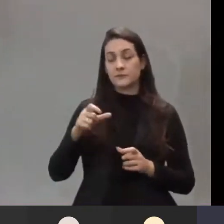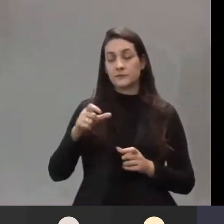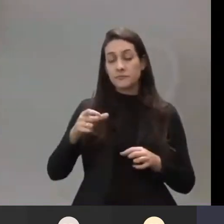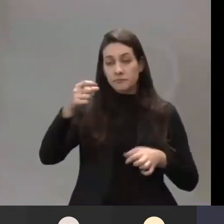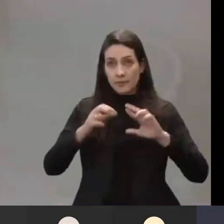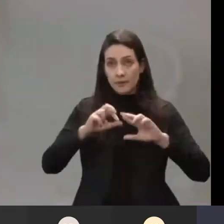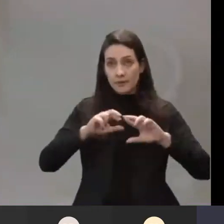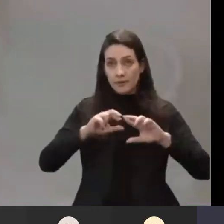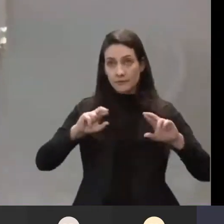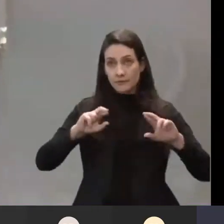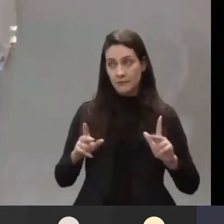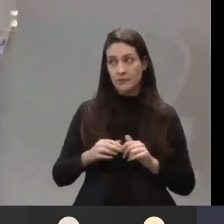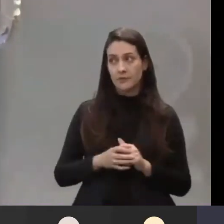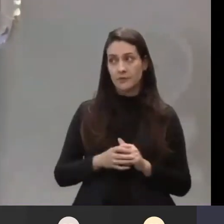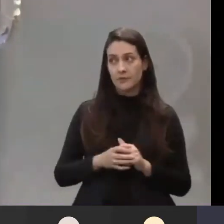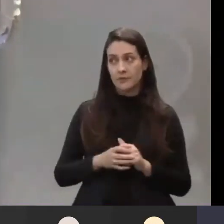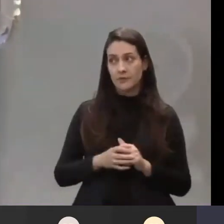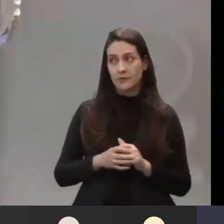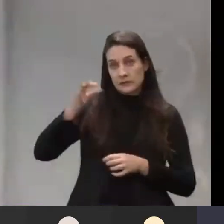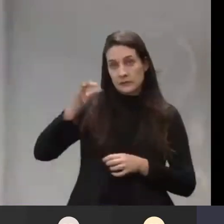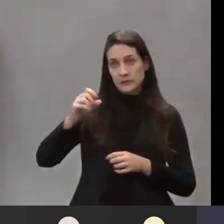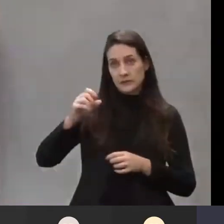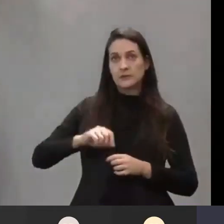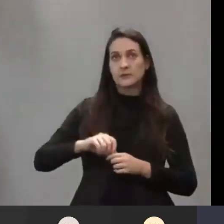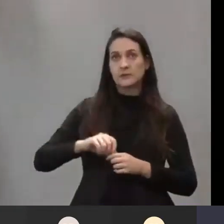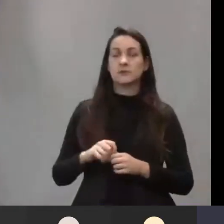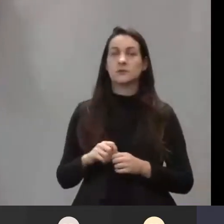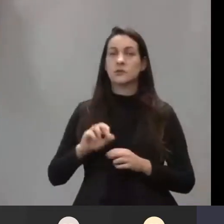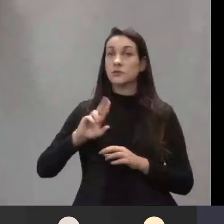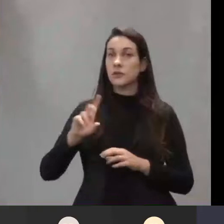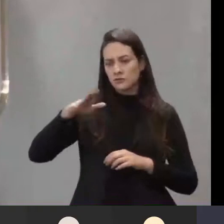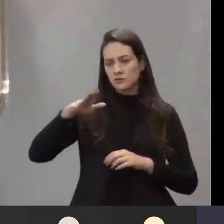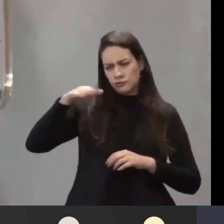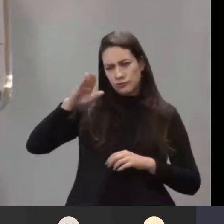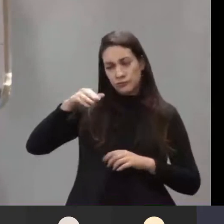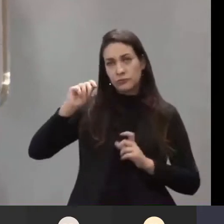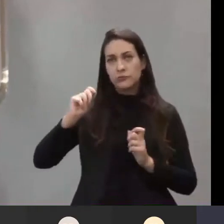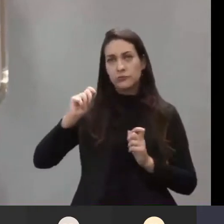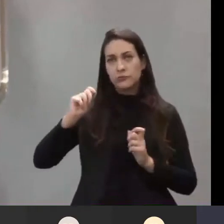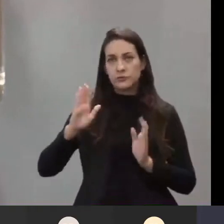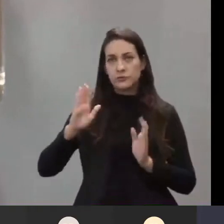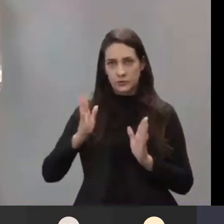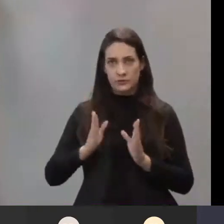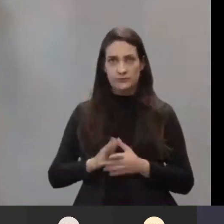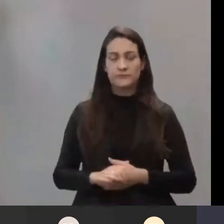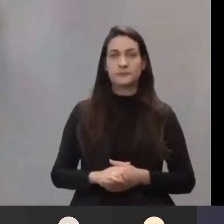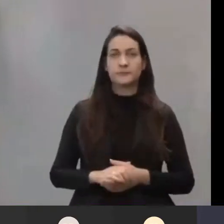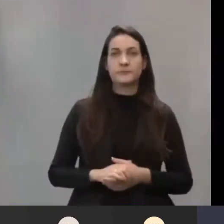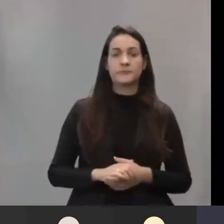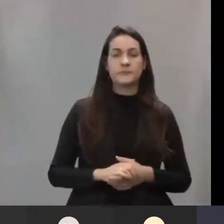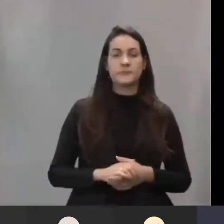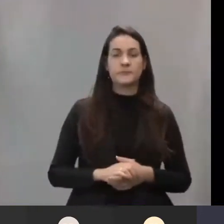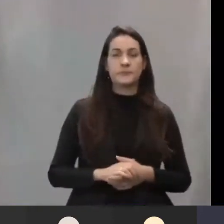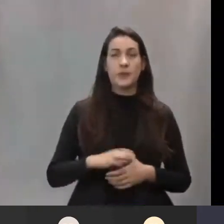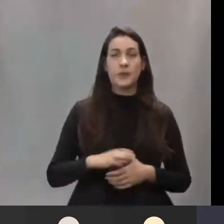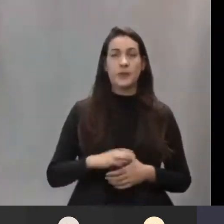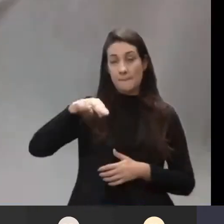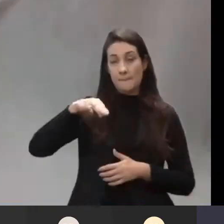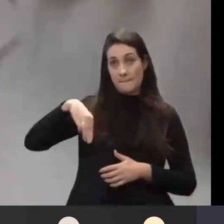aproximadamente 10 a sexta unidades formadoras de colônia por ml. Então, repare que a McFarland ela